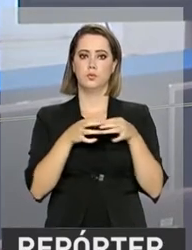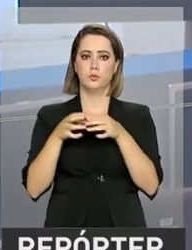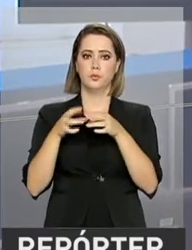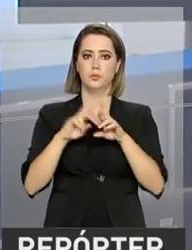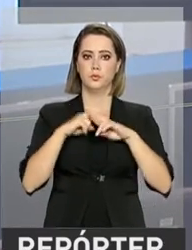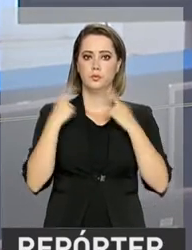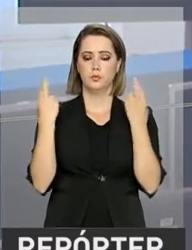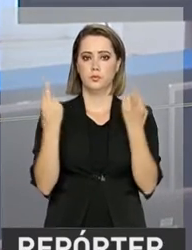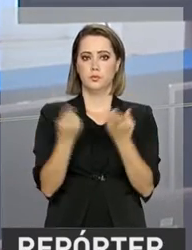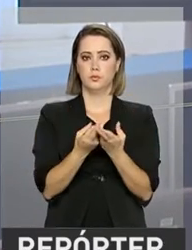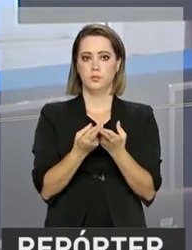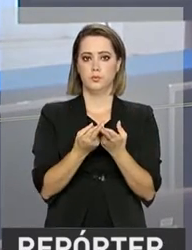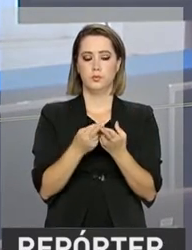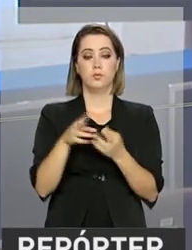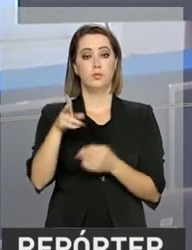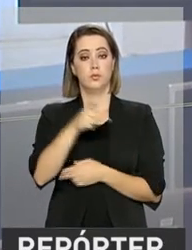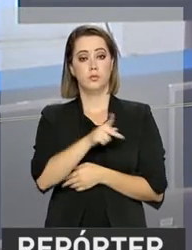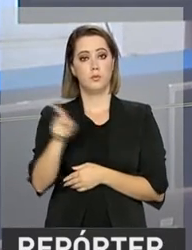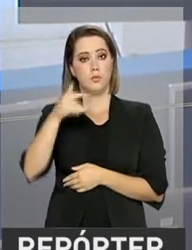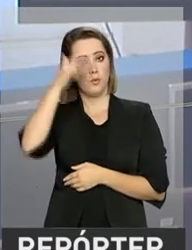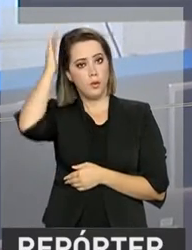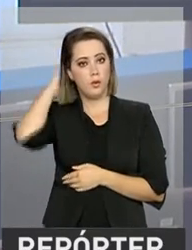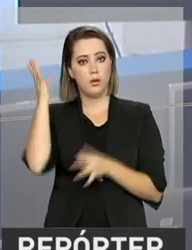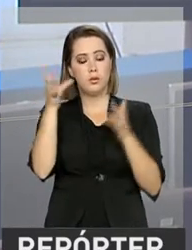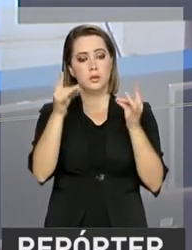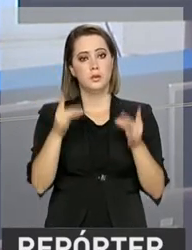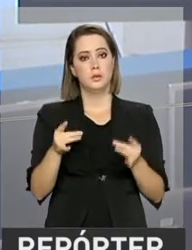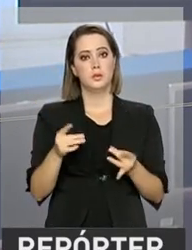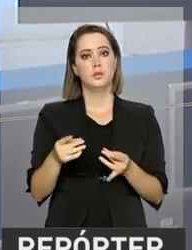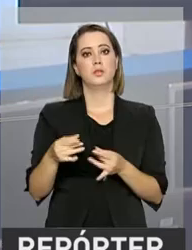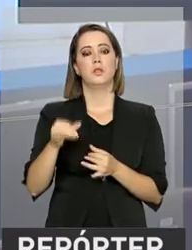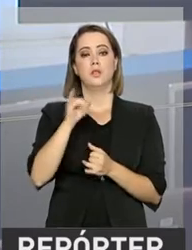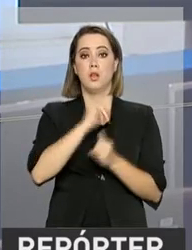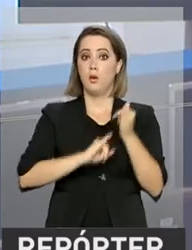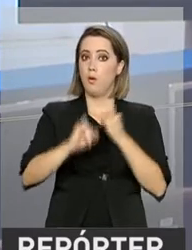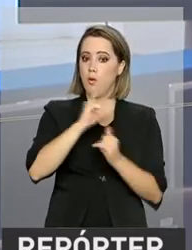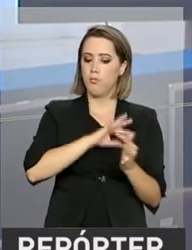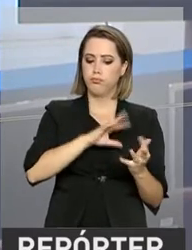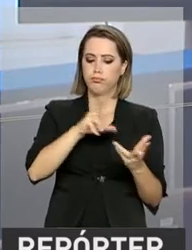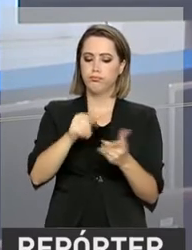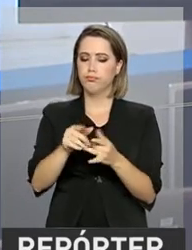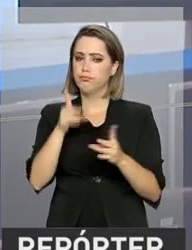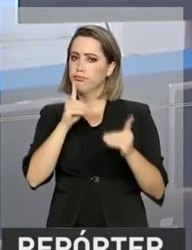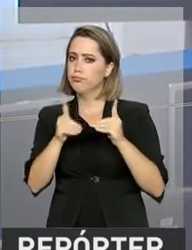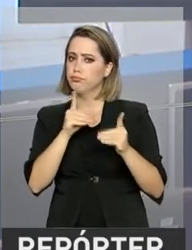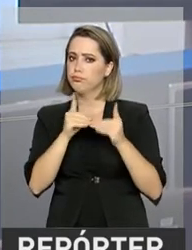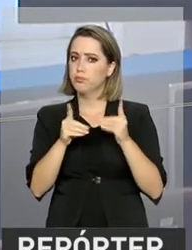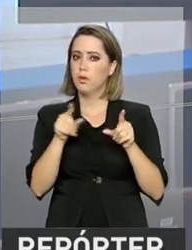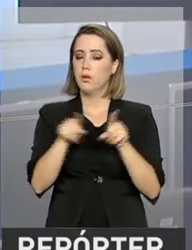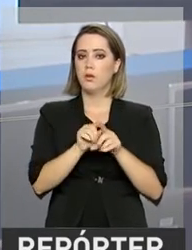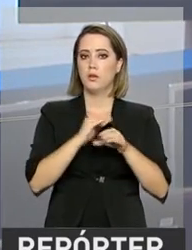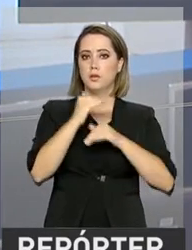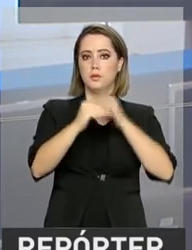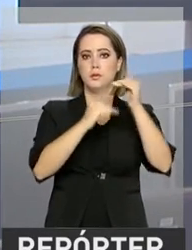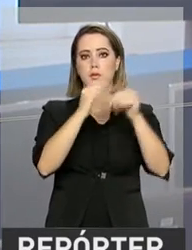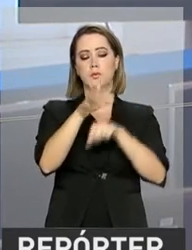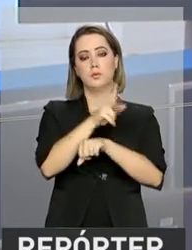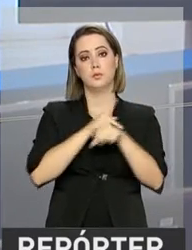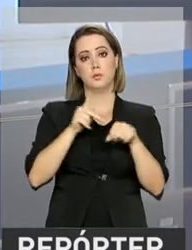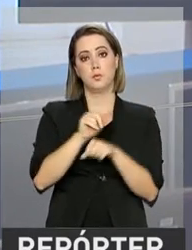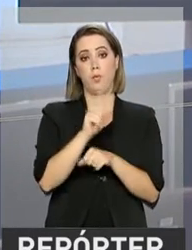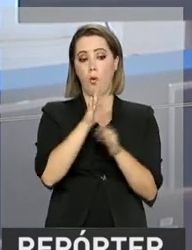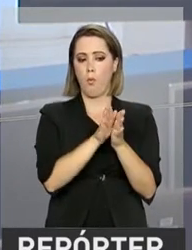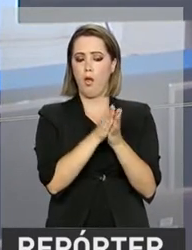setor na reunião temer destacou a repercussão internacional da retomada do crescimento do país uma revista britânica